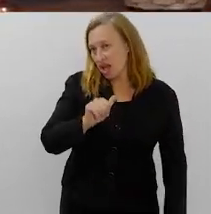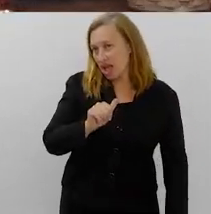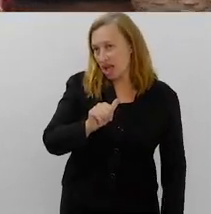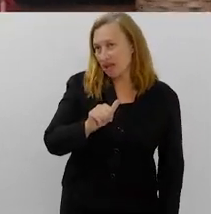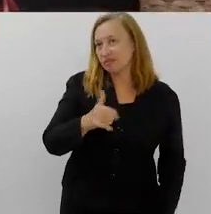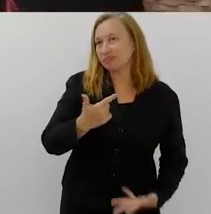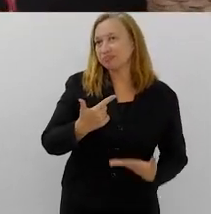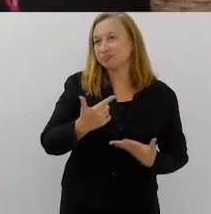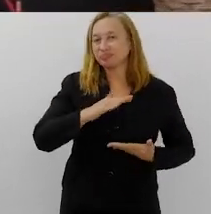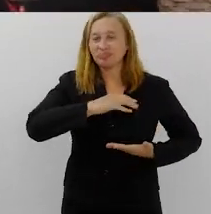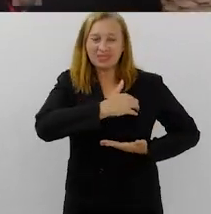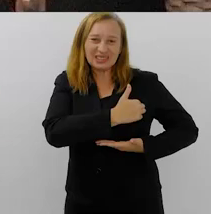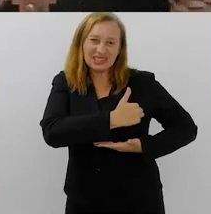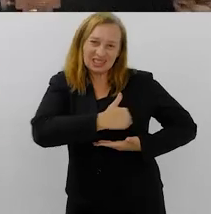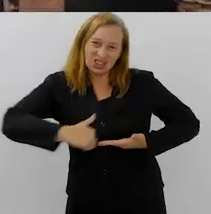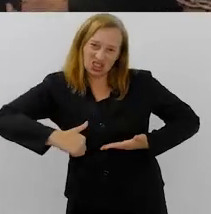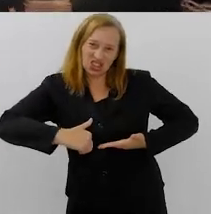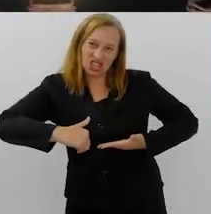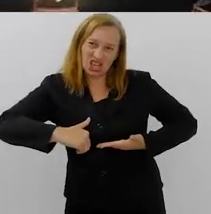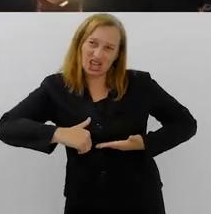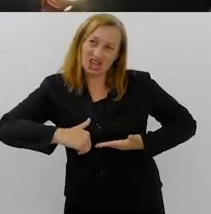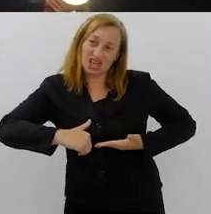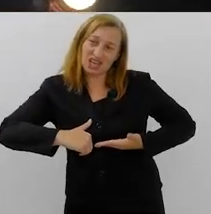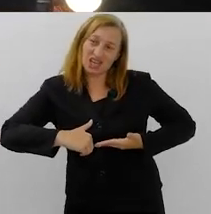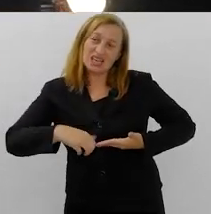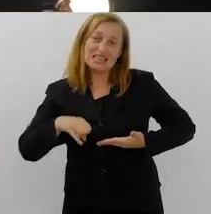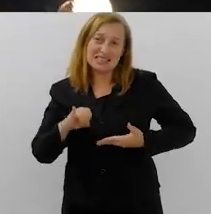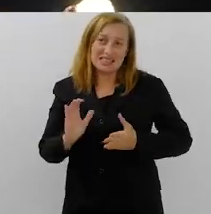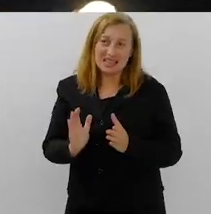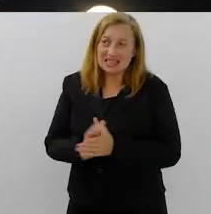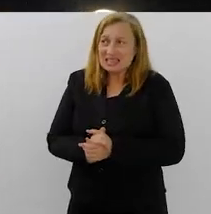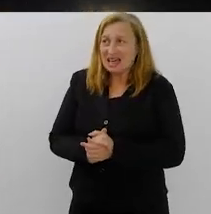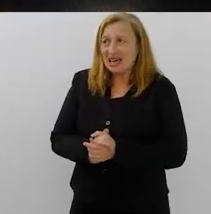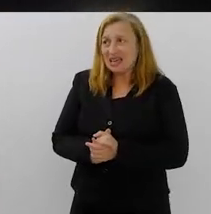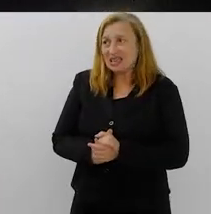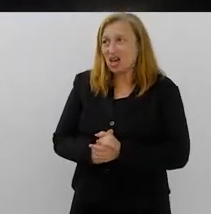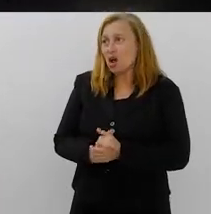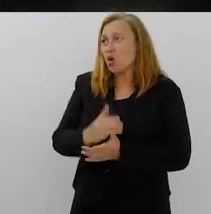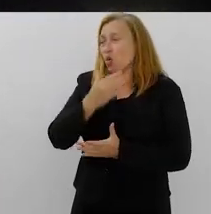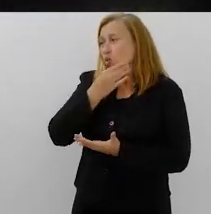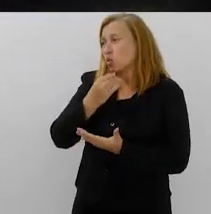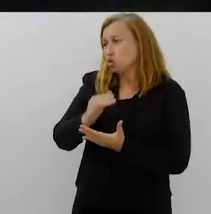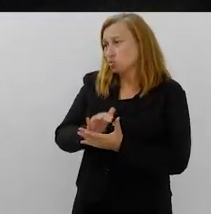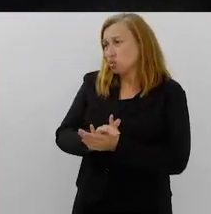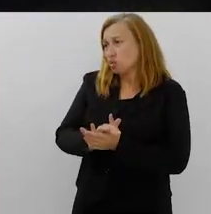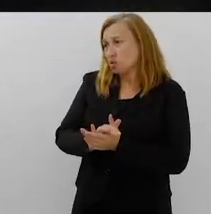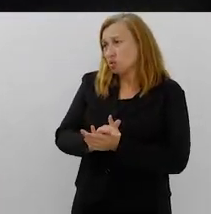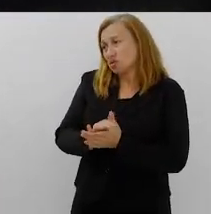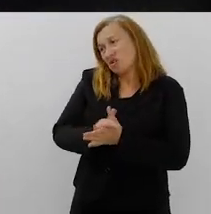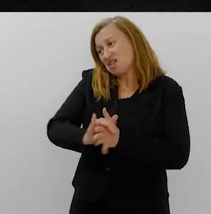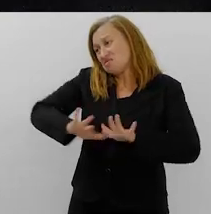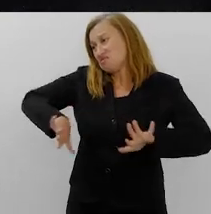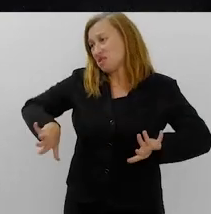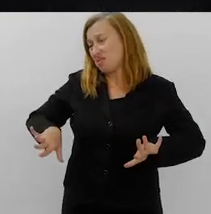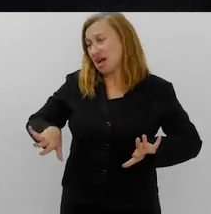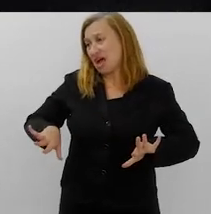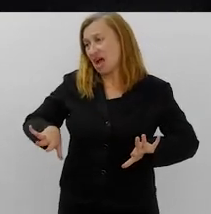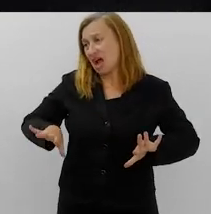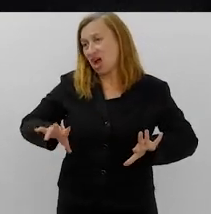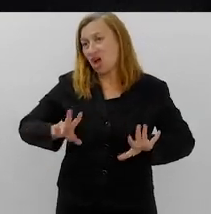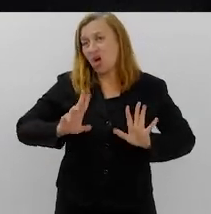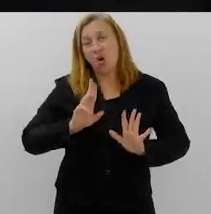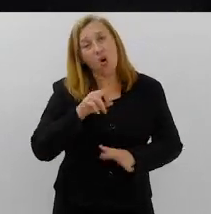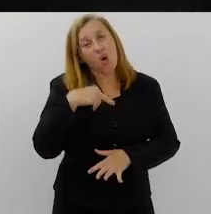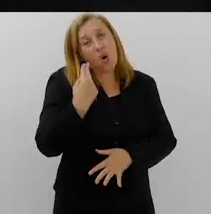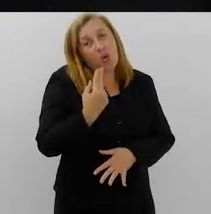feminismo a questão de tirar mama Será que se for casada Será que o parceiro vai perder algum interesse